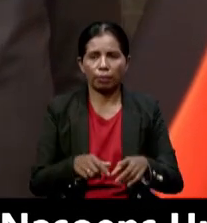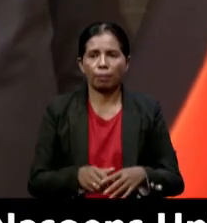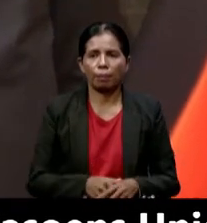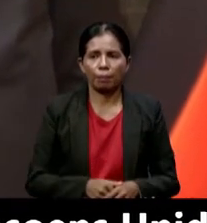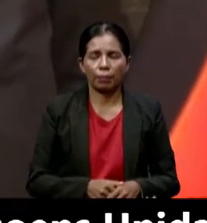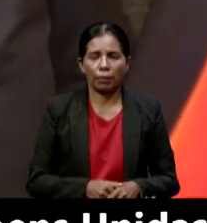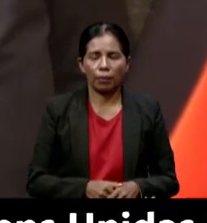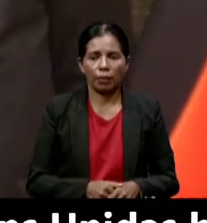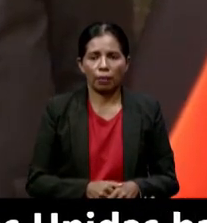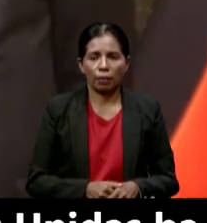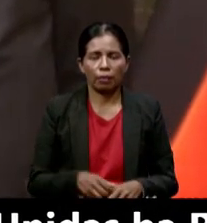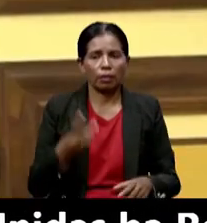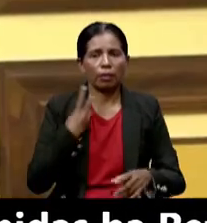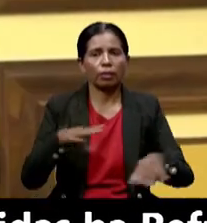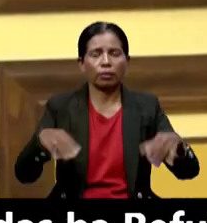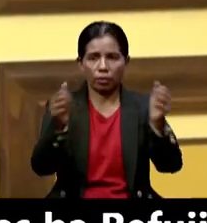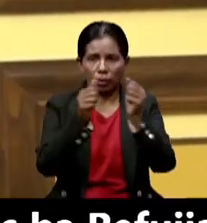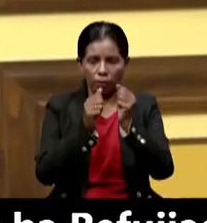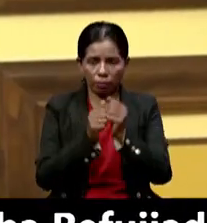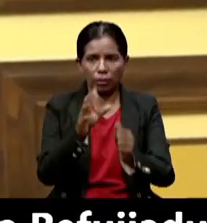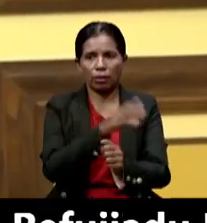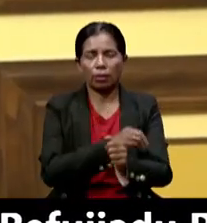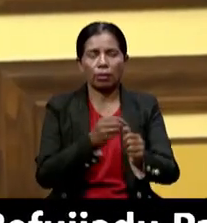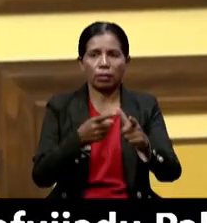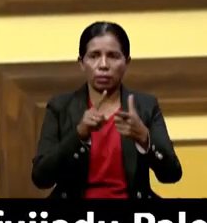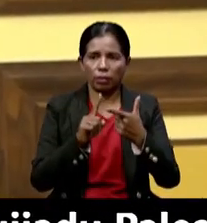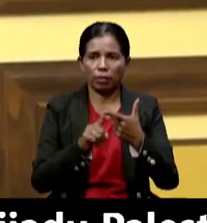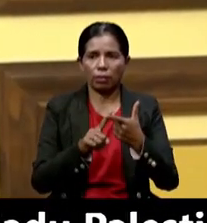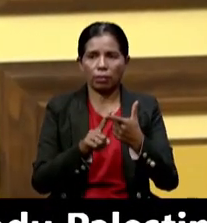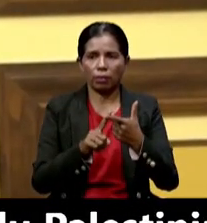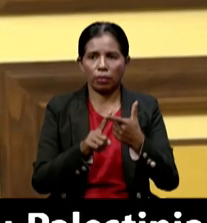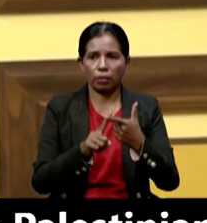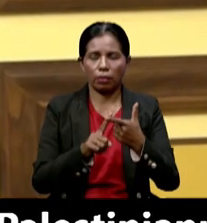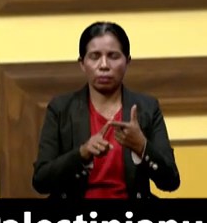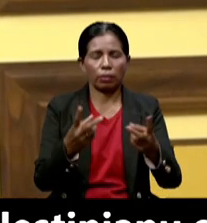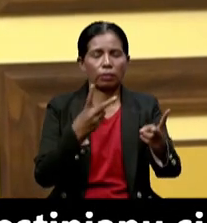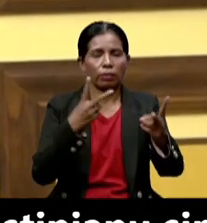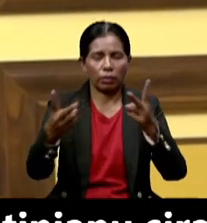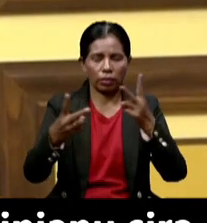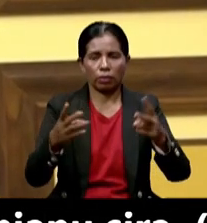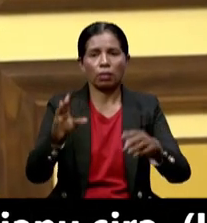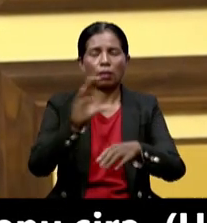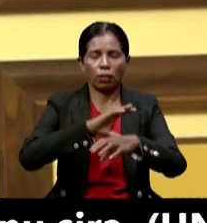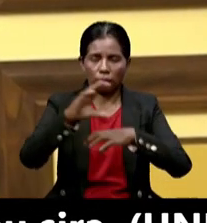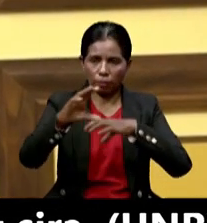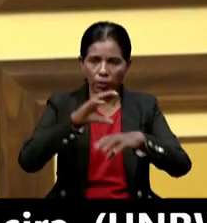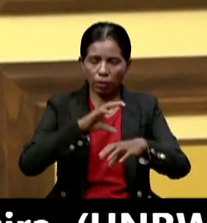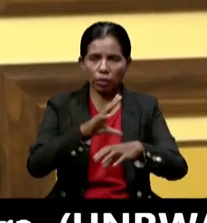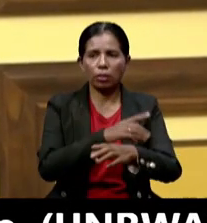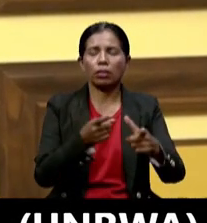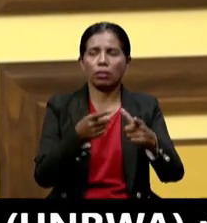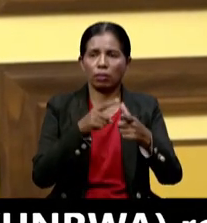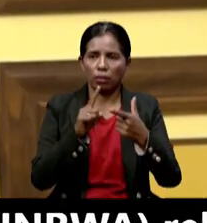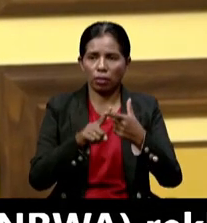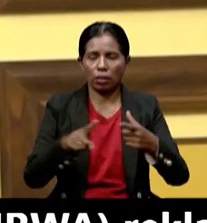A nossa ambição é cooperarmos em outros domínios, no domínio do turismo, no domínio do comércio.